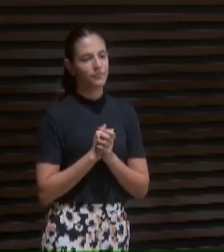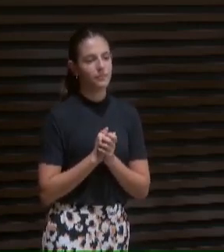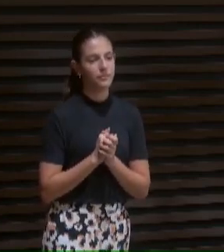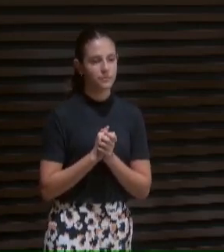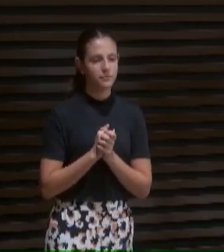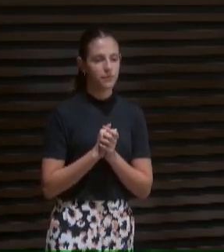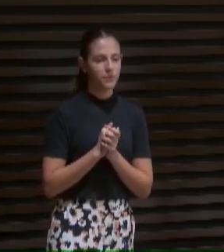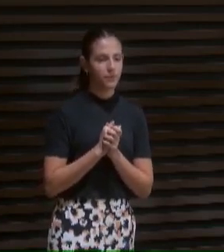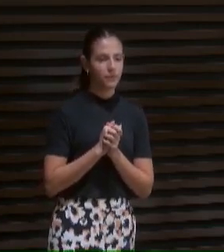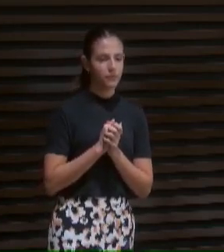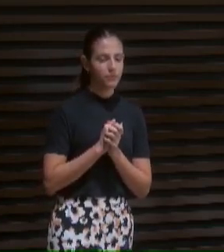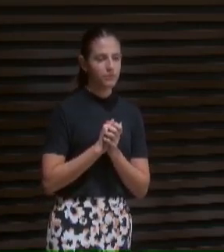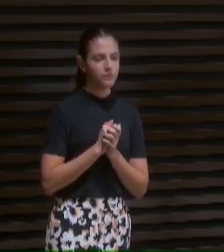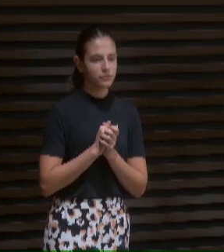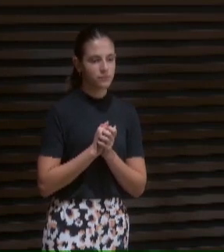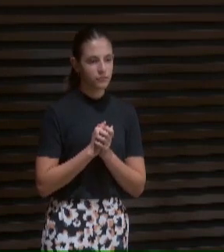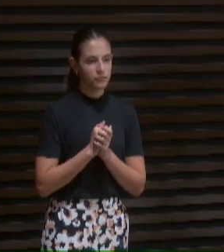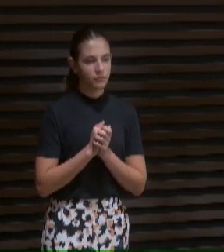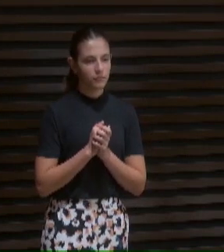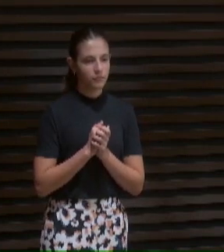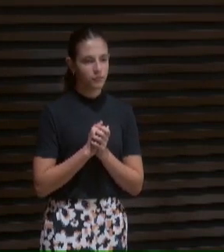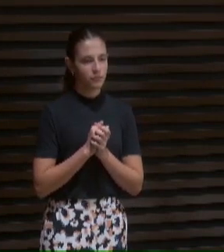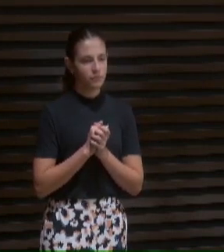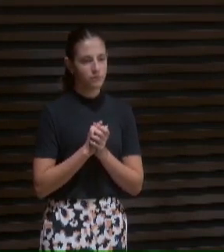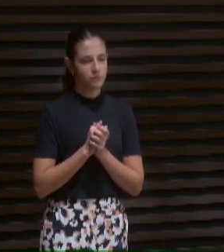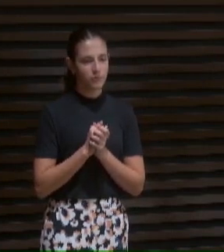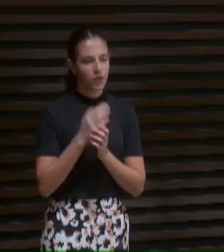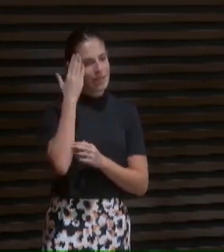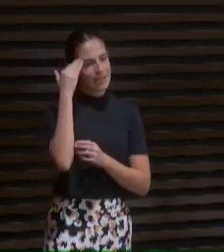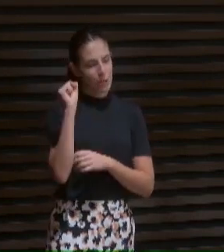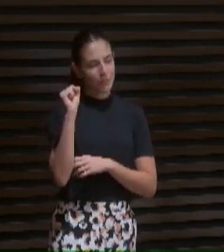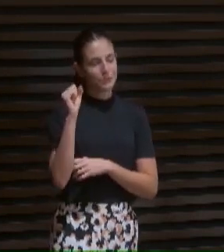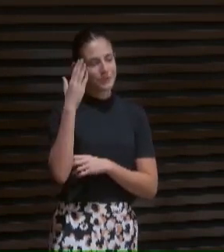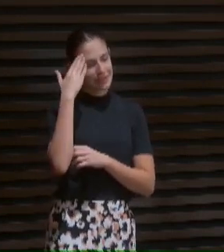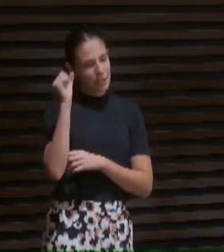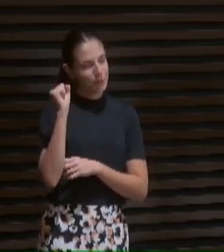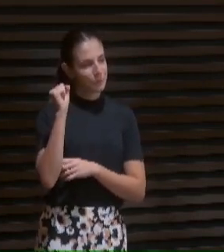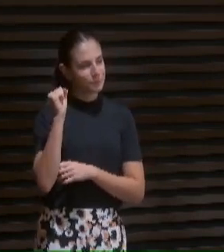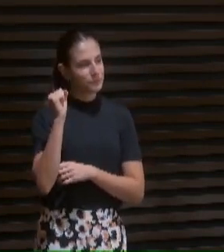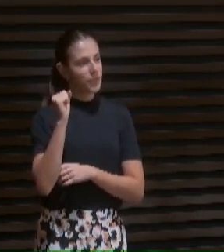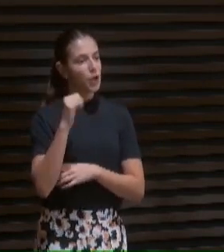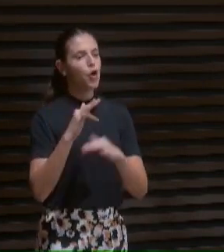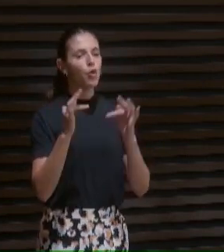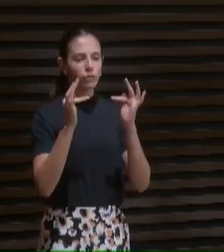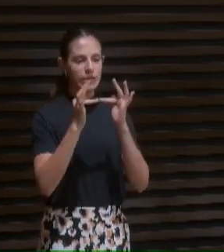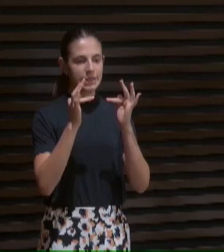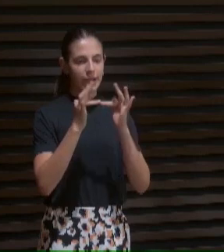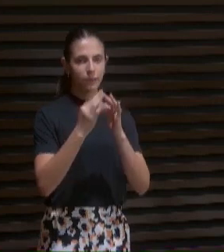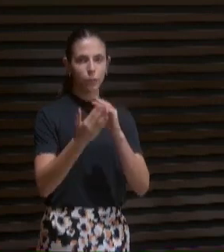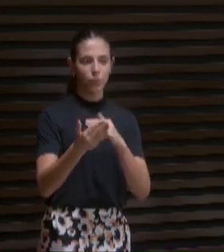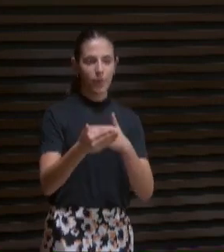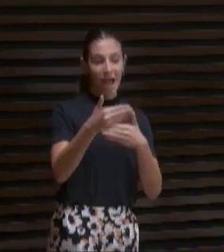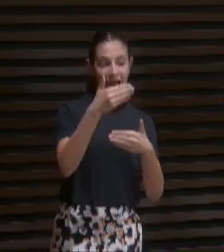aquela sinagoga do outro, e aquele templo lá no fundo, formando um triângulo, eu